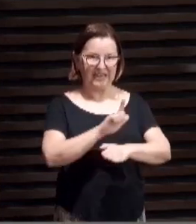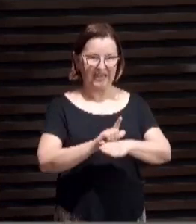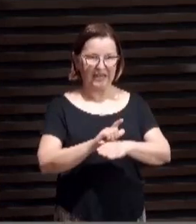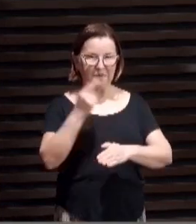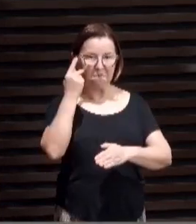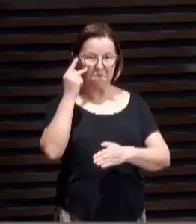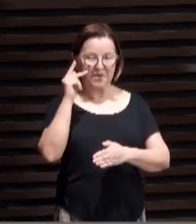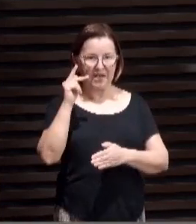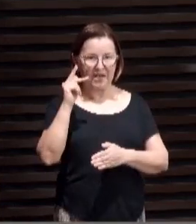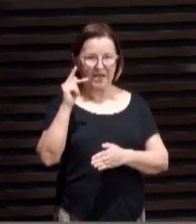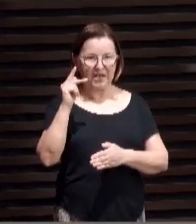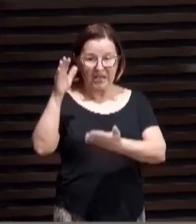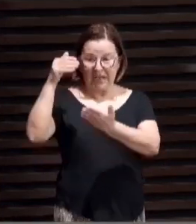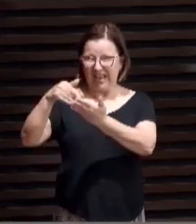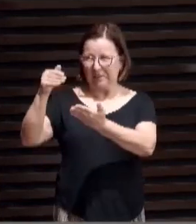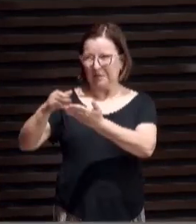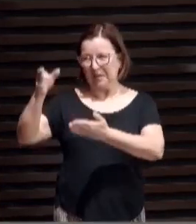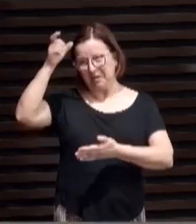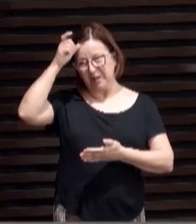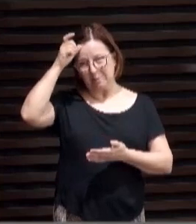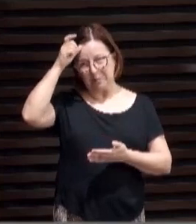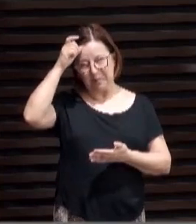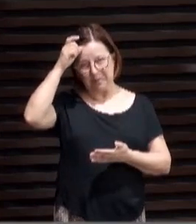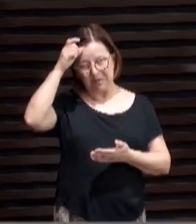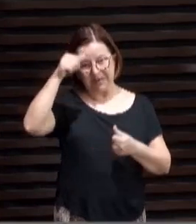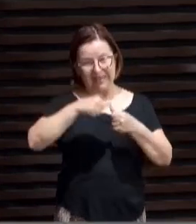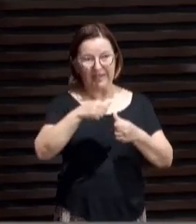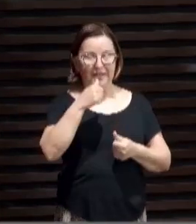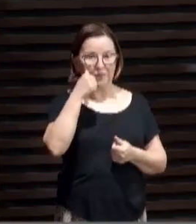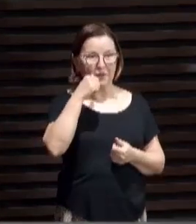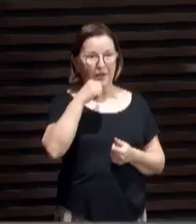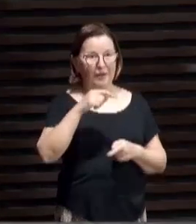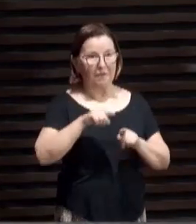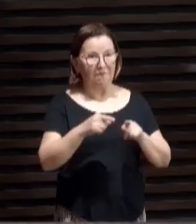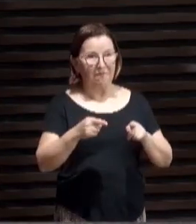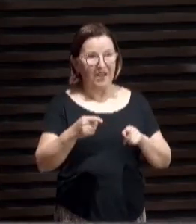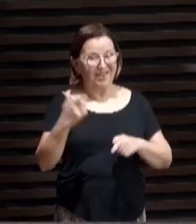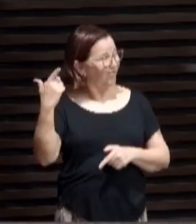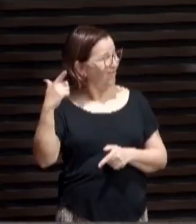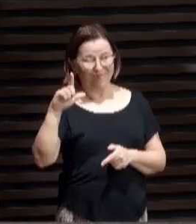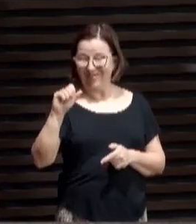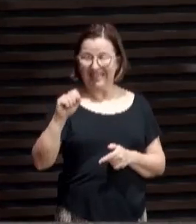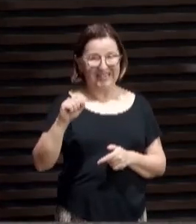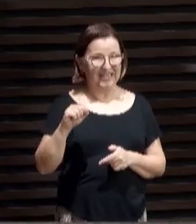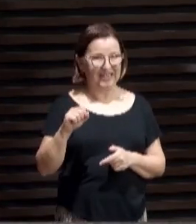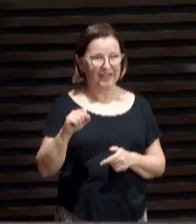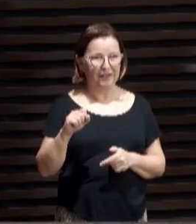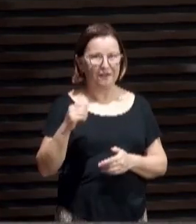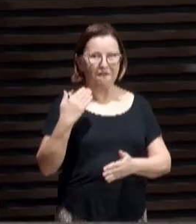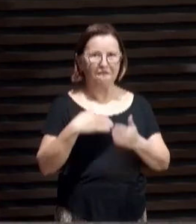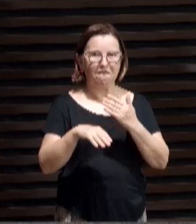o demônio de Maria Madalena, mas ele não consegue. Ele vem em nome de Gabriel,